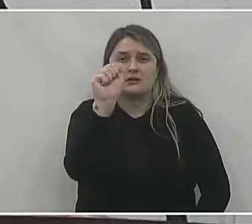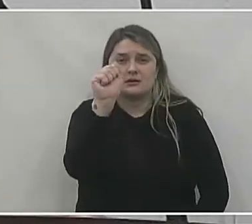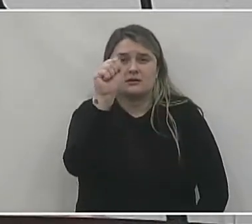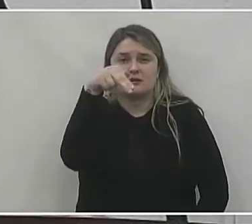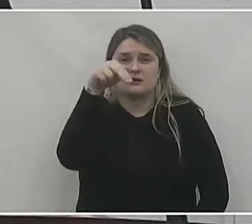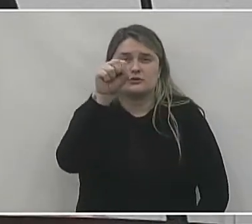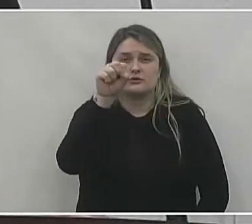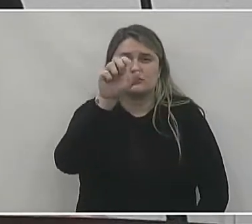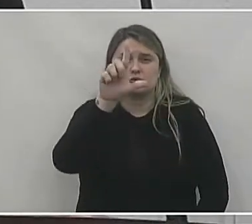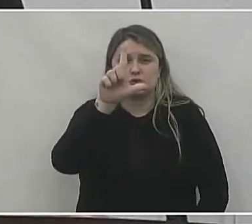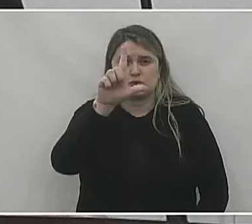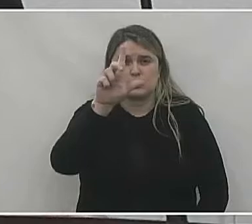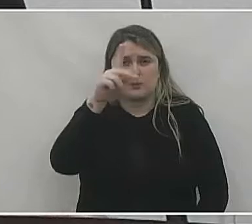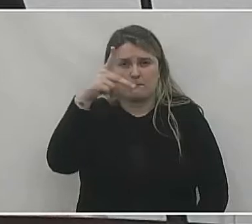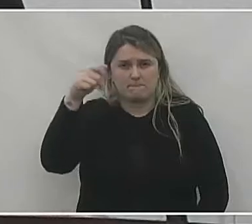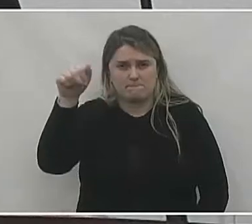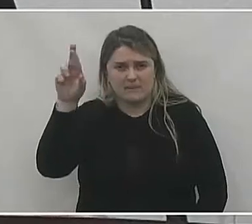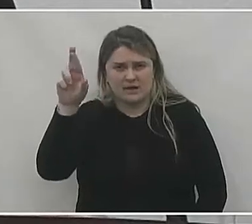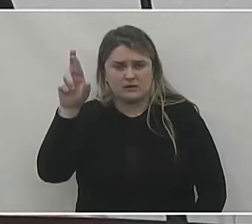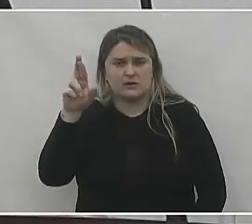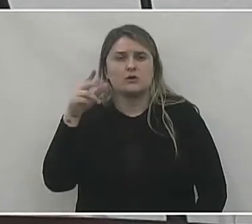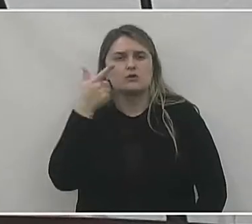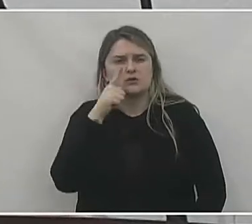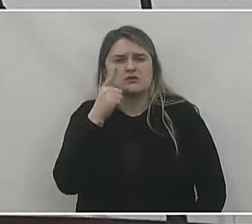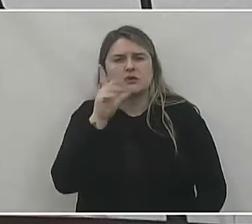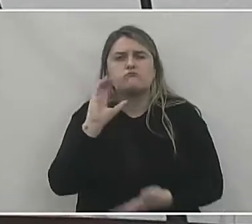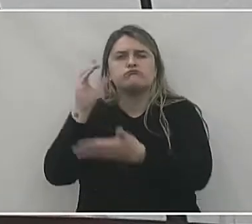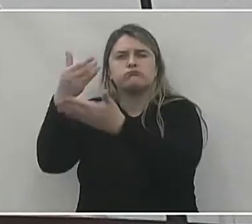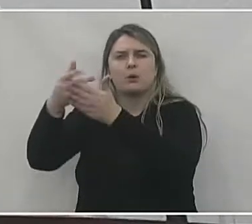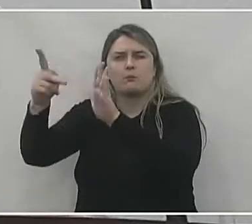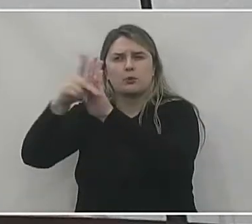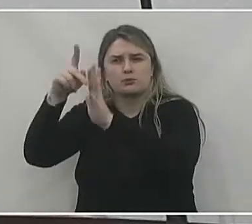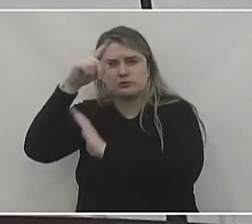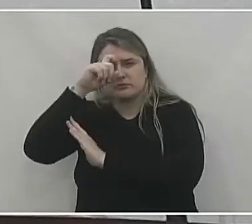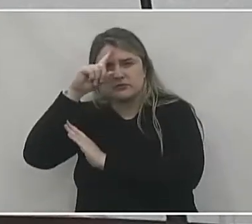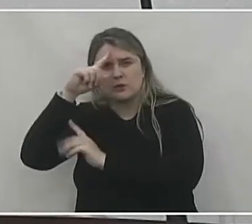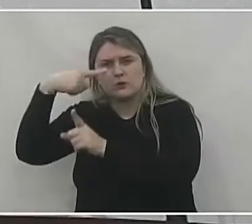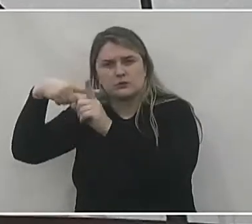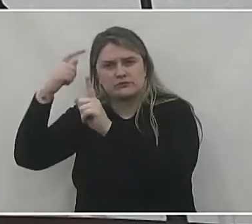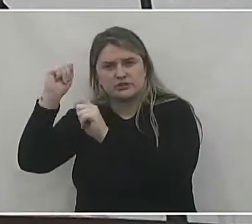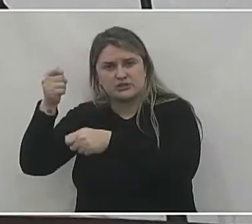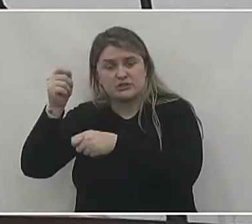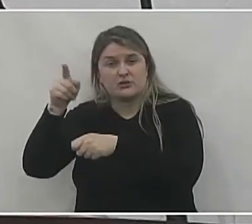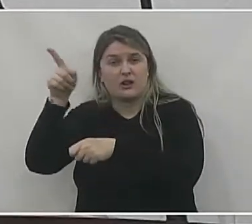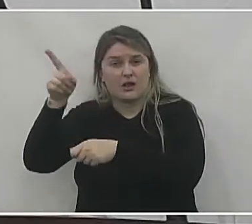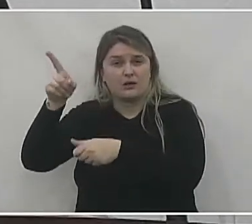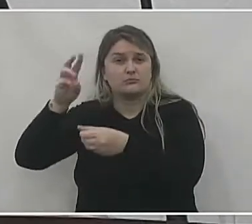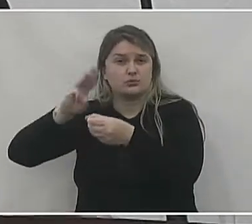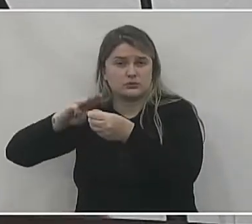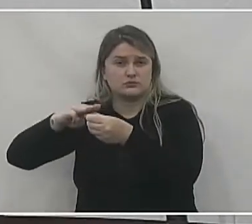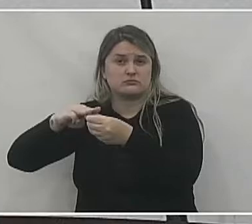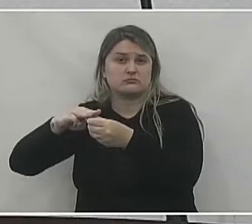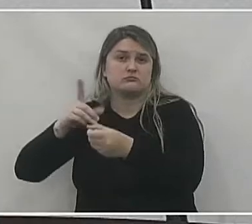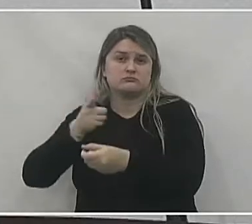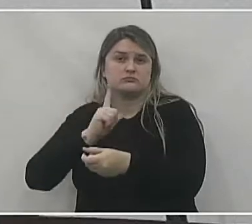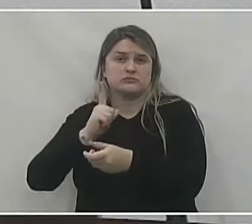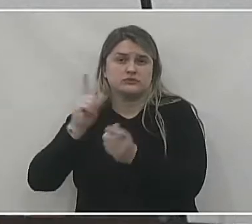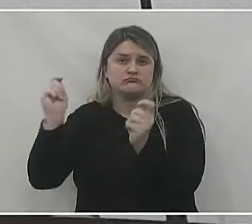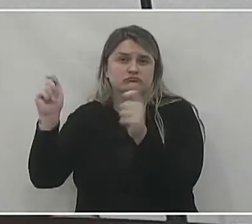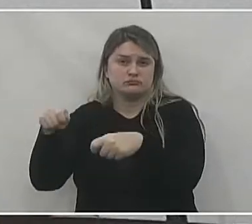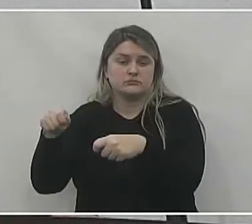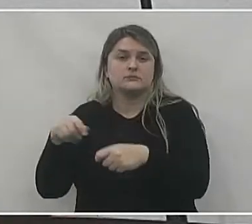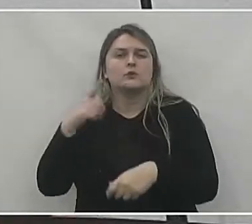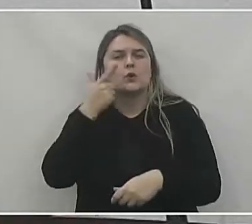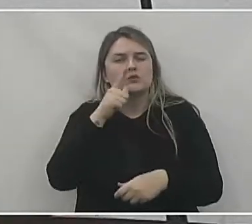Ansulpar. Cruz Machado, para o hospital de Cruz Machado, lá o dinheiro foi direto, porque o hospital é municipal.